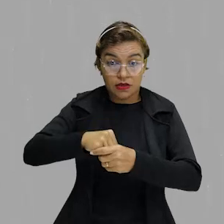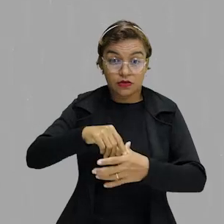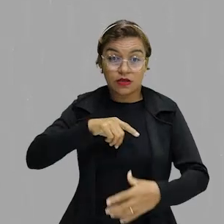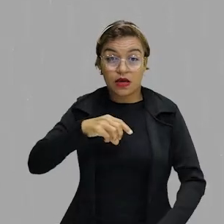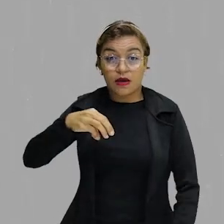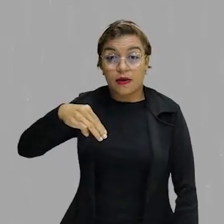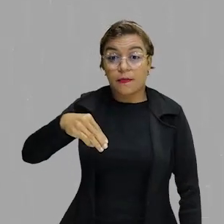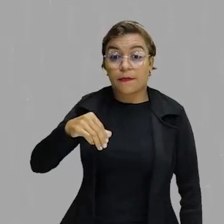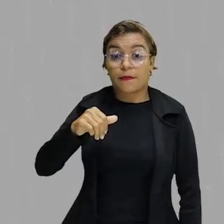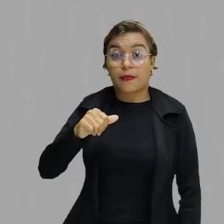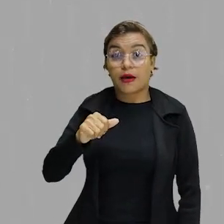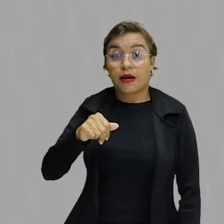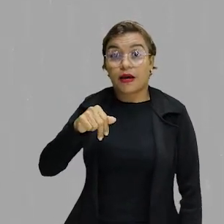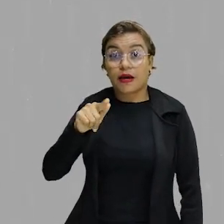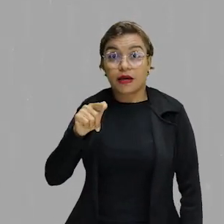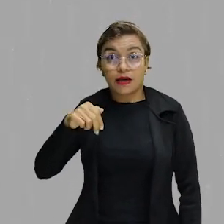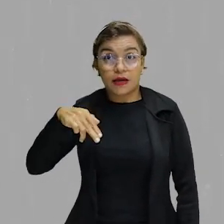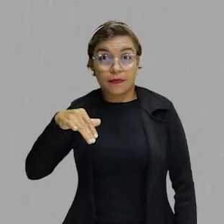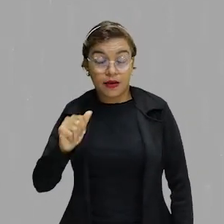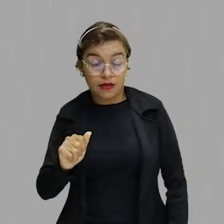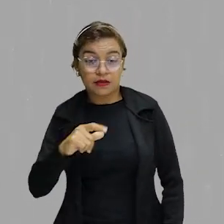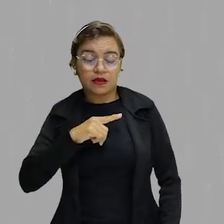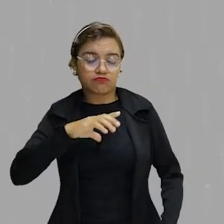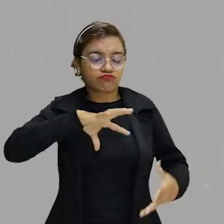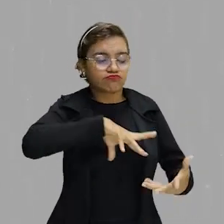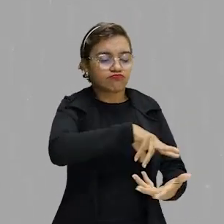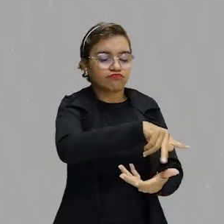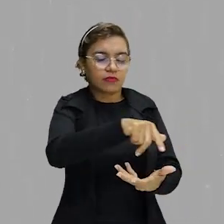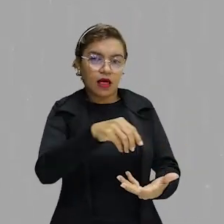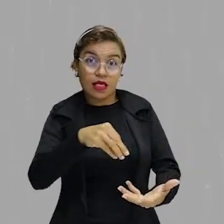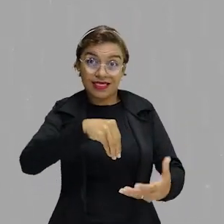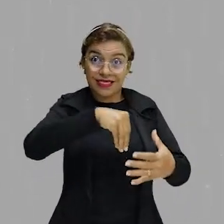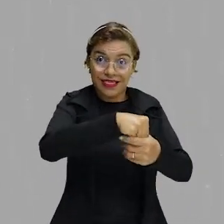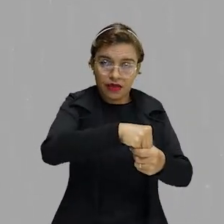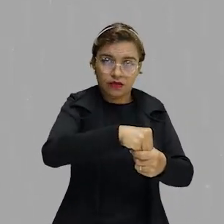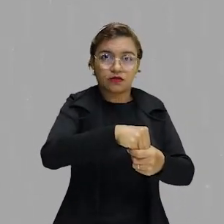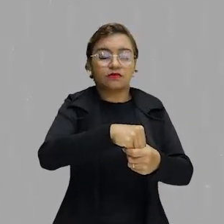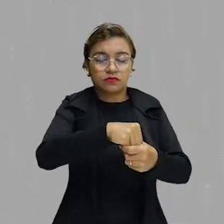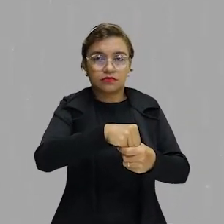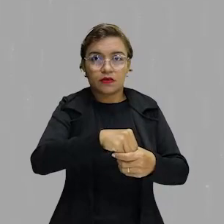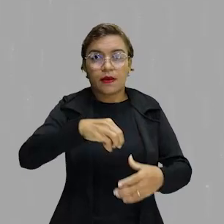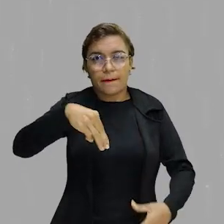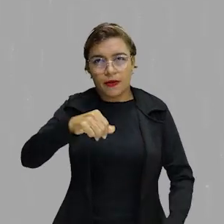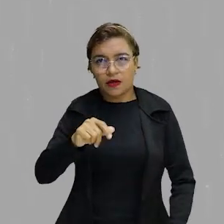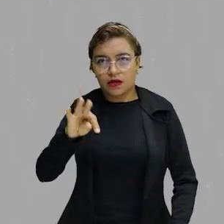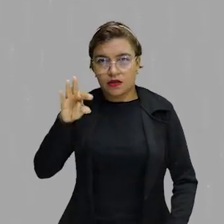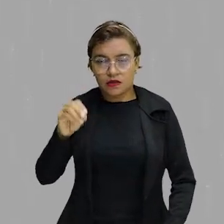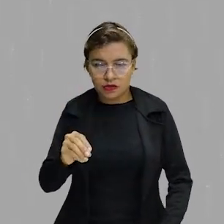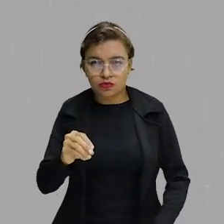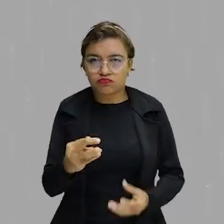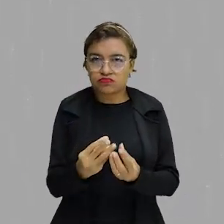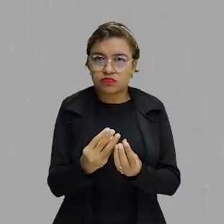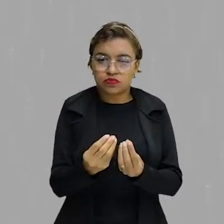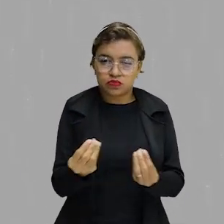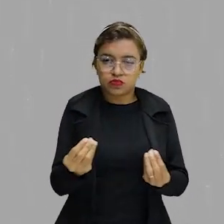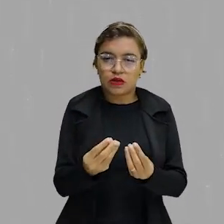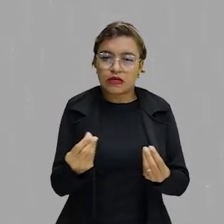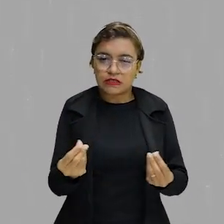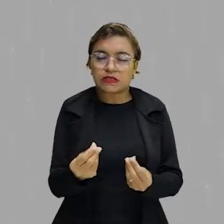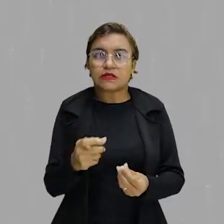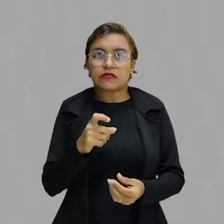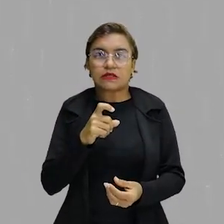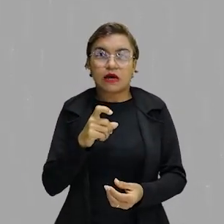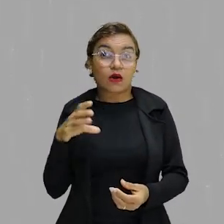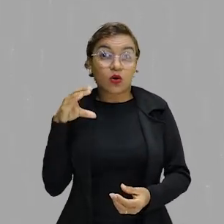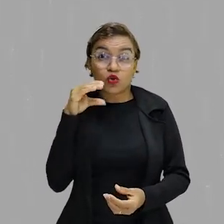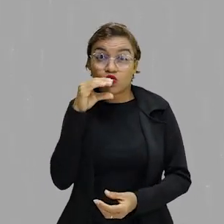No interior do nosso planeta, ali tu tem, né, o manto, né, que na realidade é o magma, né, em estado pastoso, ou seja, alta temperatura e